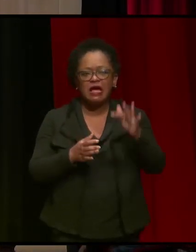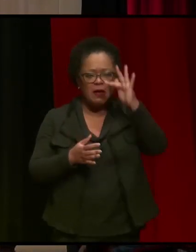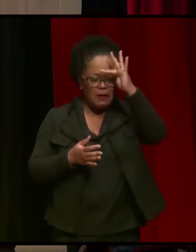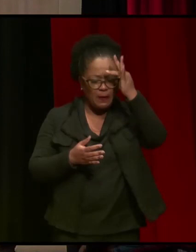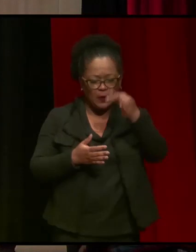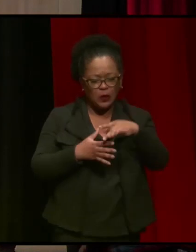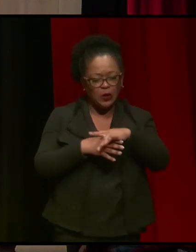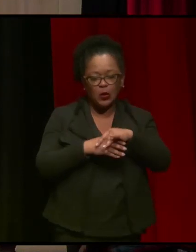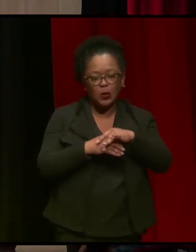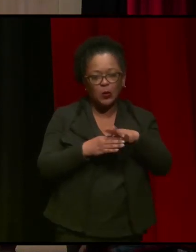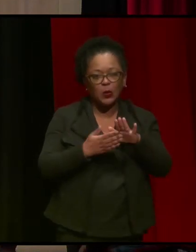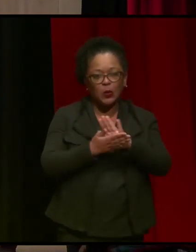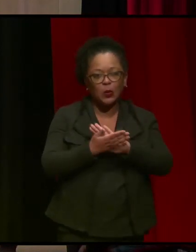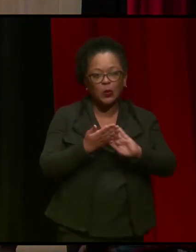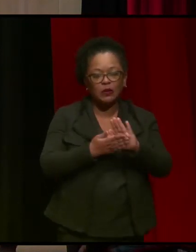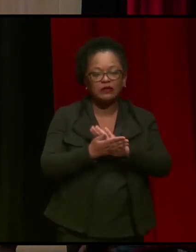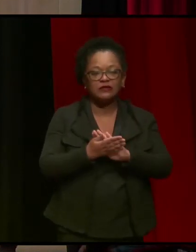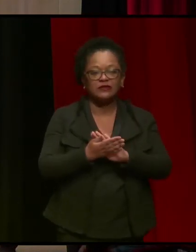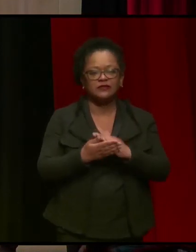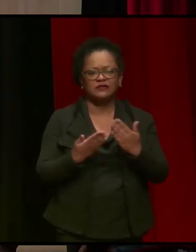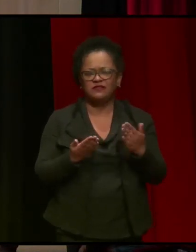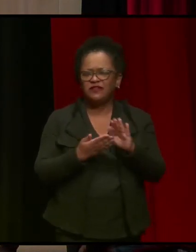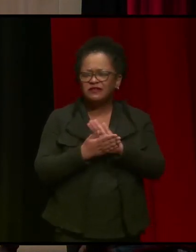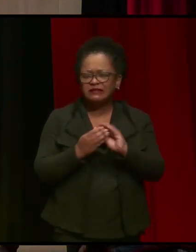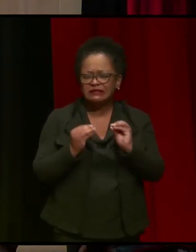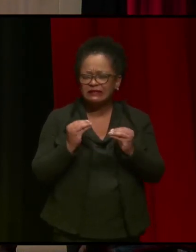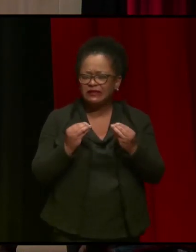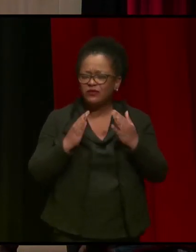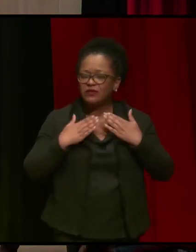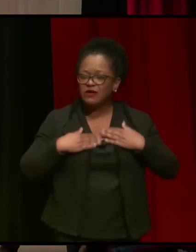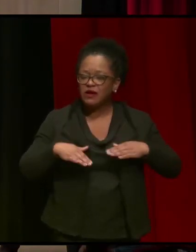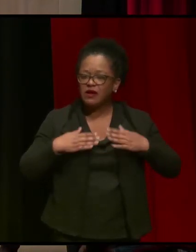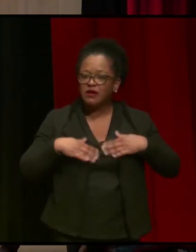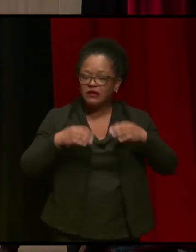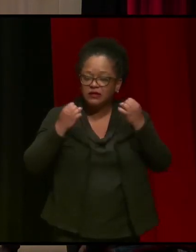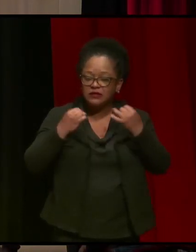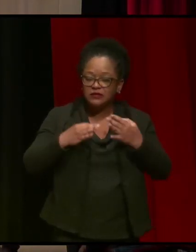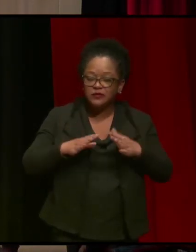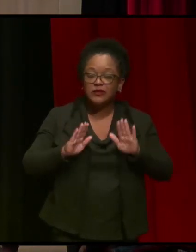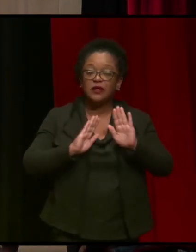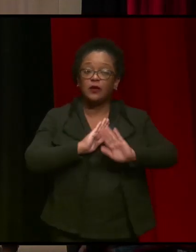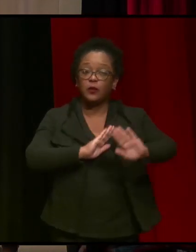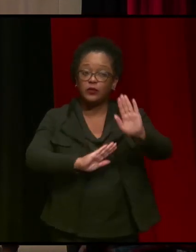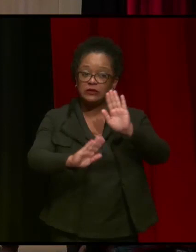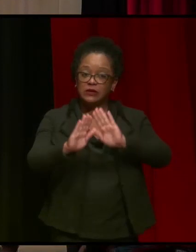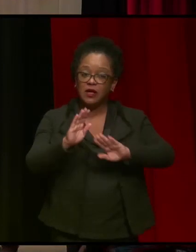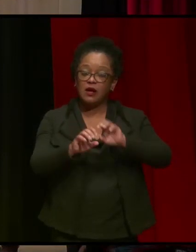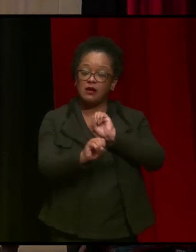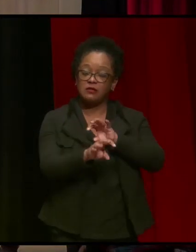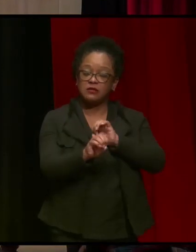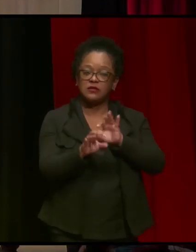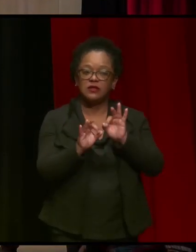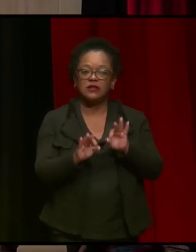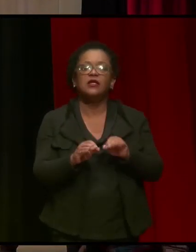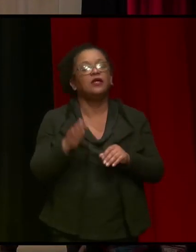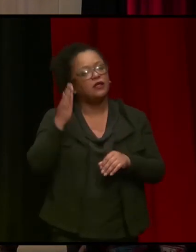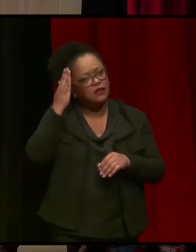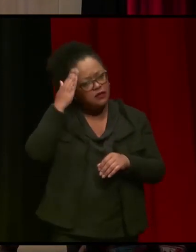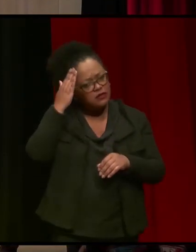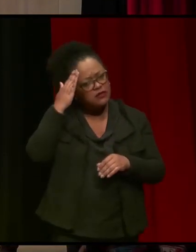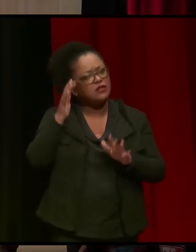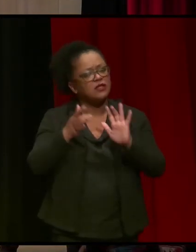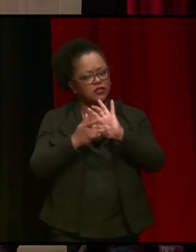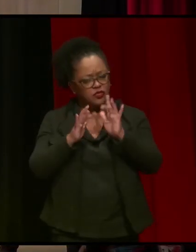suficiente. Esse é um problema que a gente tem que cuidar. Eu sei que tem várias igrejas que impõem as mãos, oram. Jesus